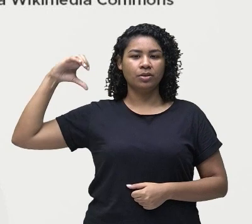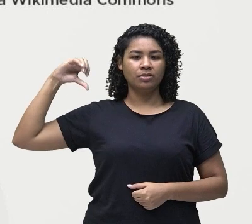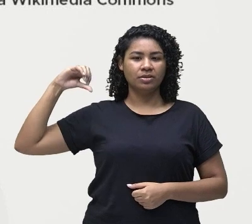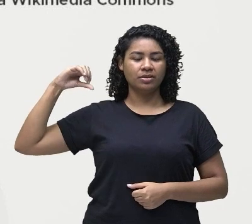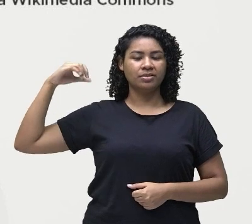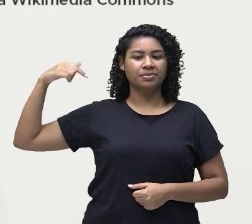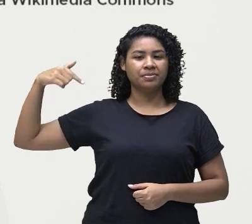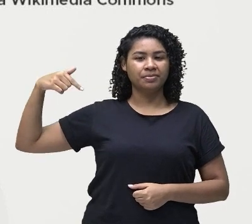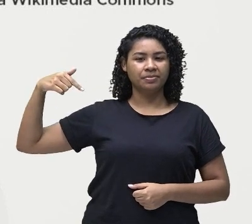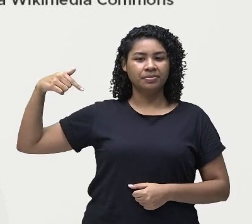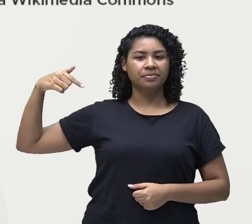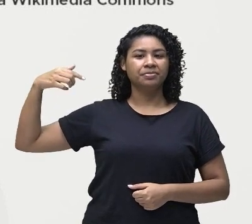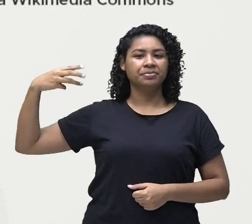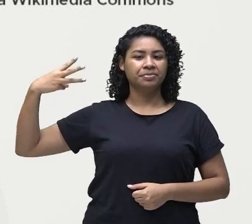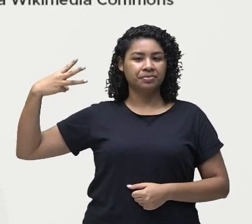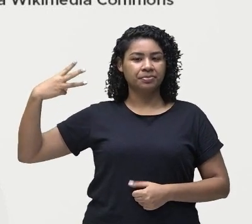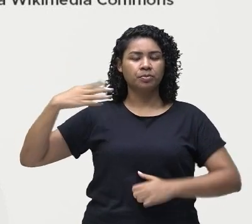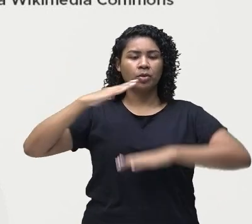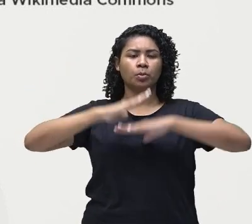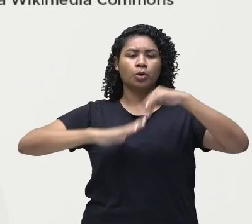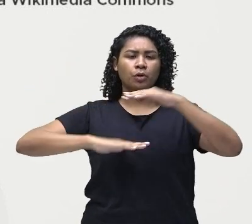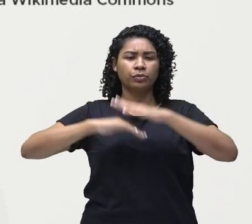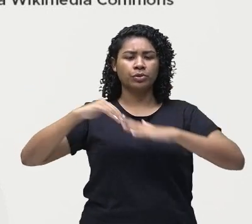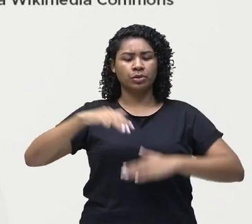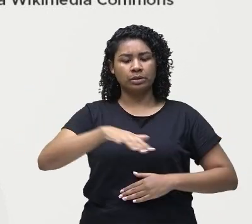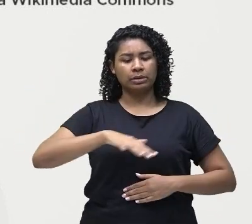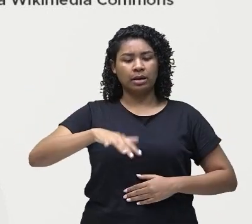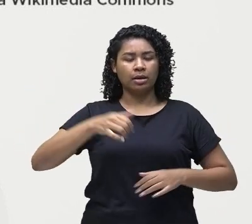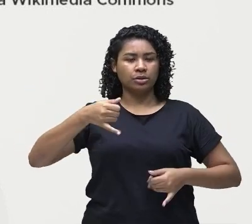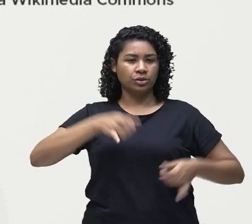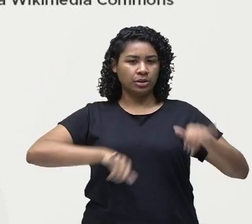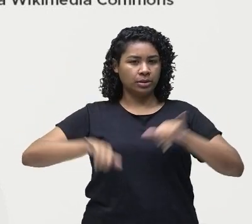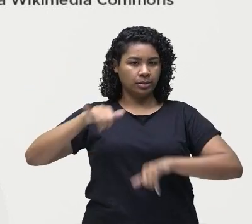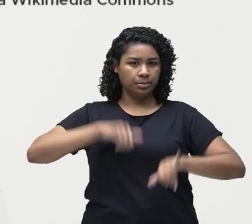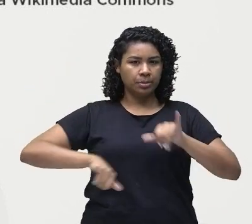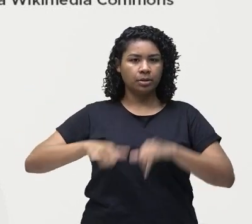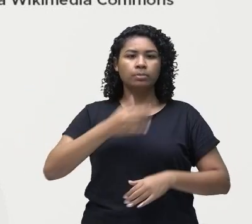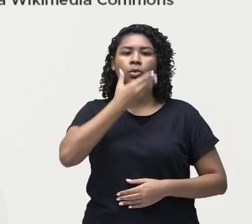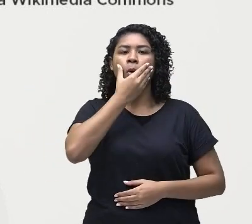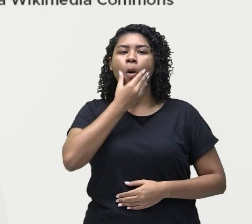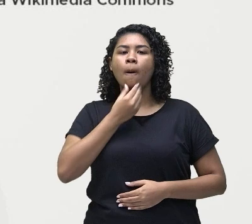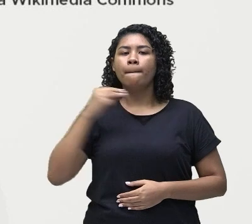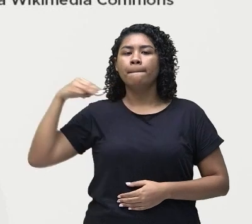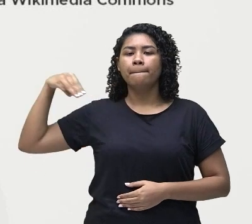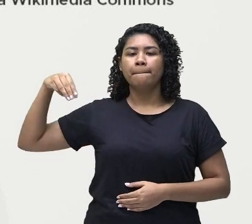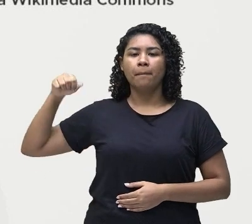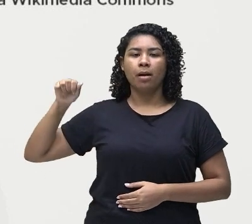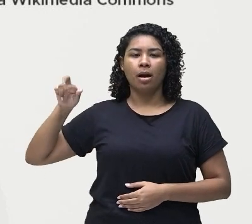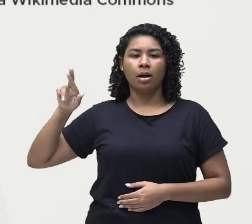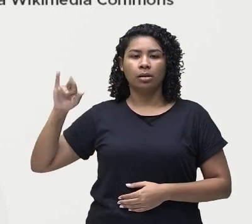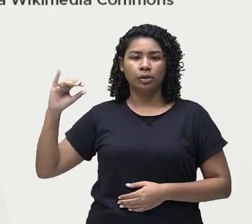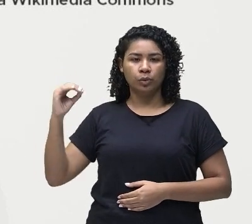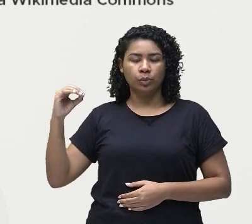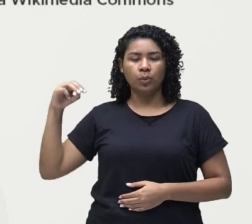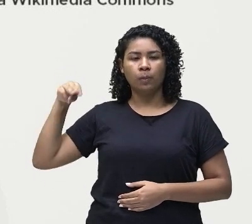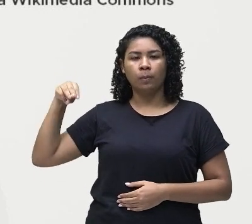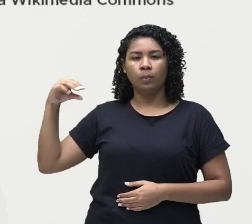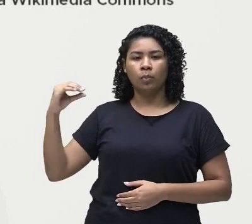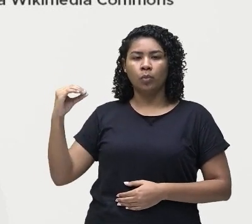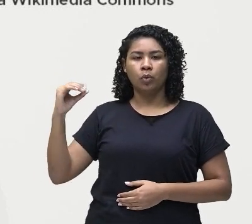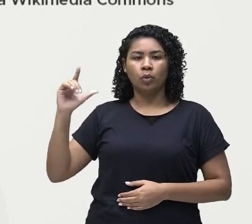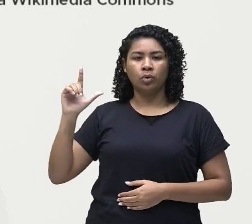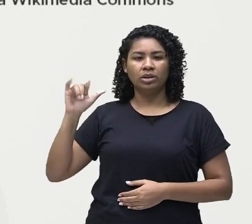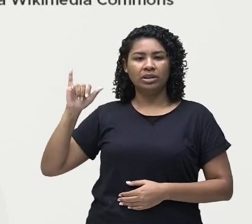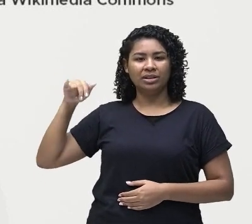1973, o químico mexicano Mário Molina juntou-se ao grupo de trabalho do professor